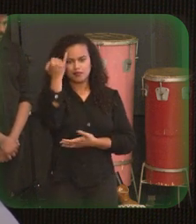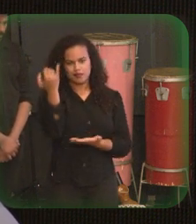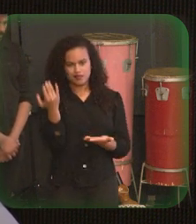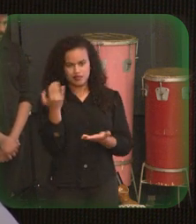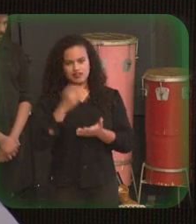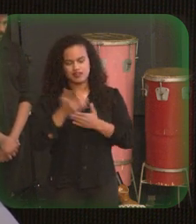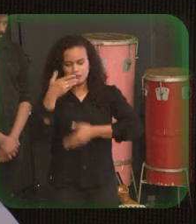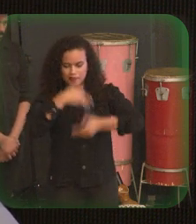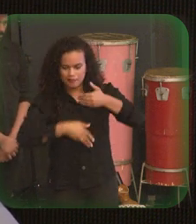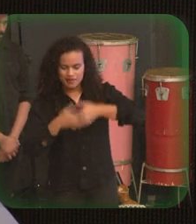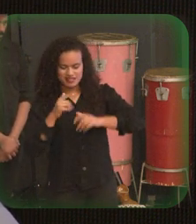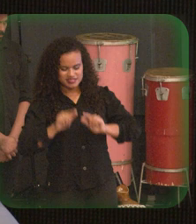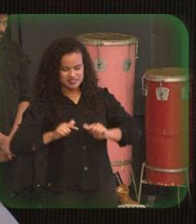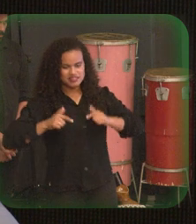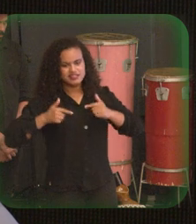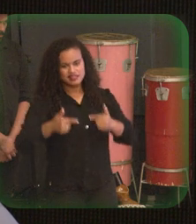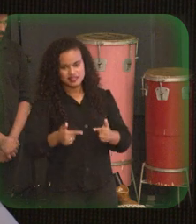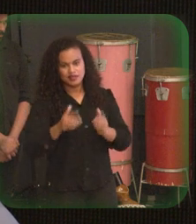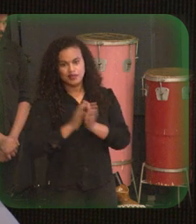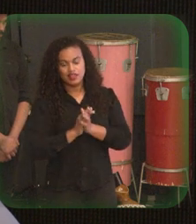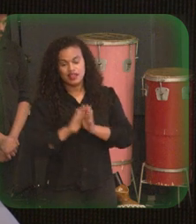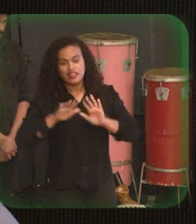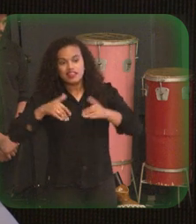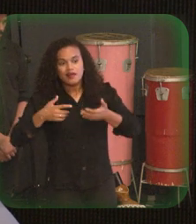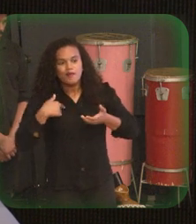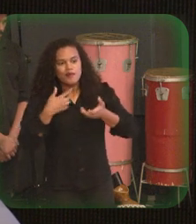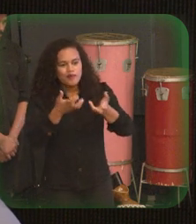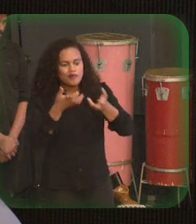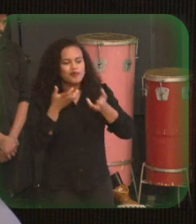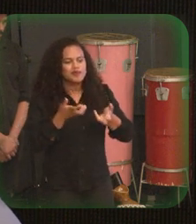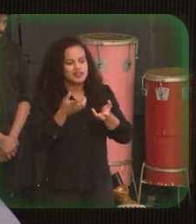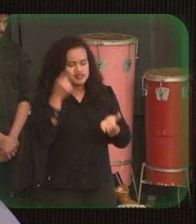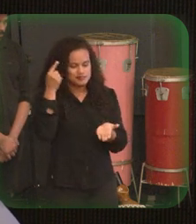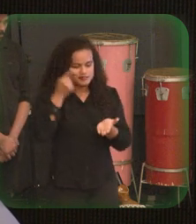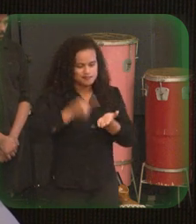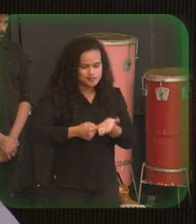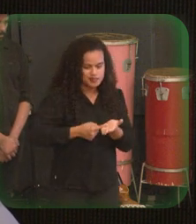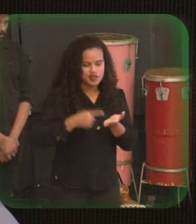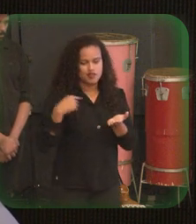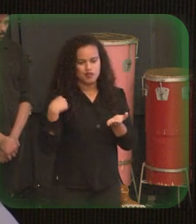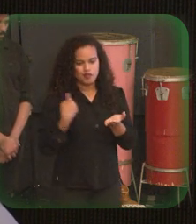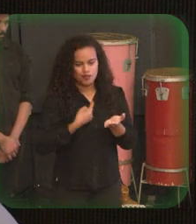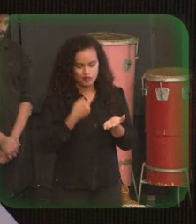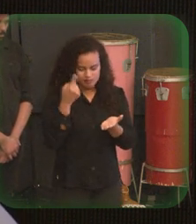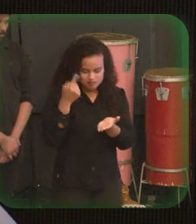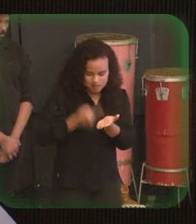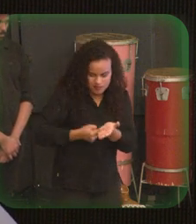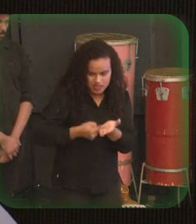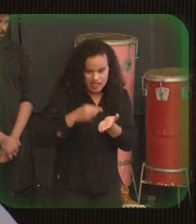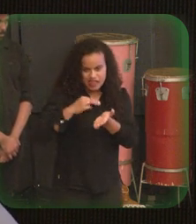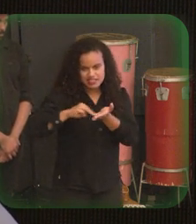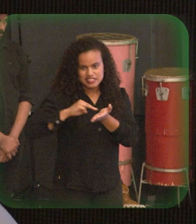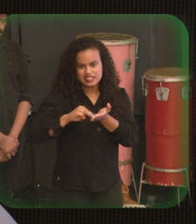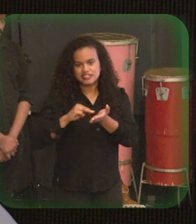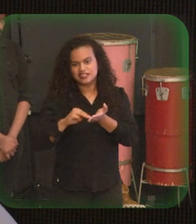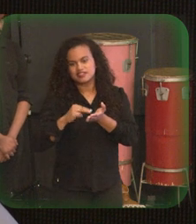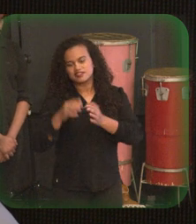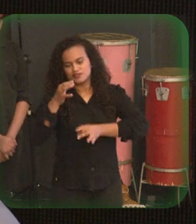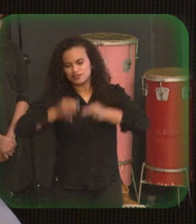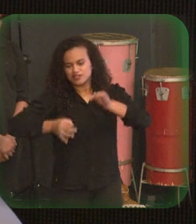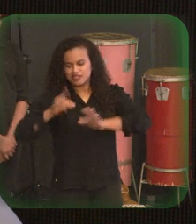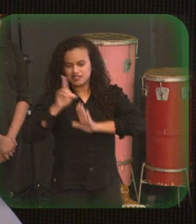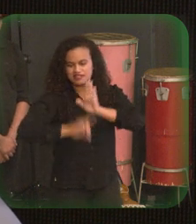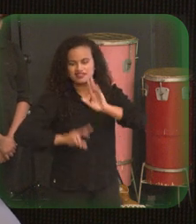parte dessa luta. Então, eu só queria firmar o nosso compromisso, enquanto Secretaria de Justiça e Direitos